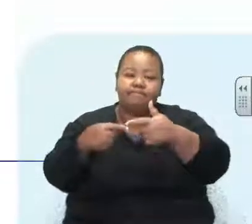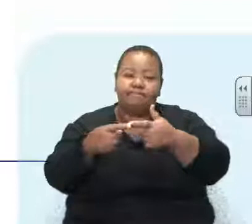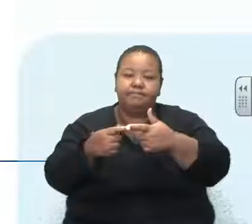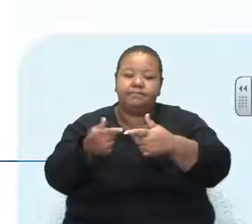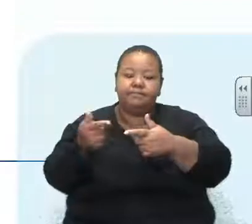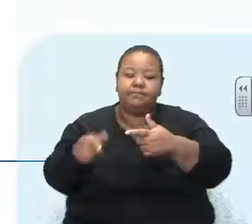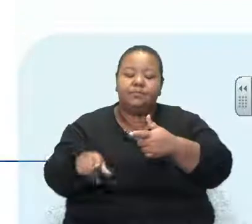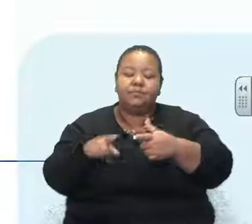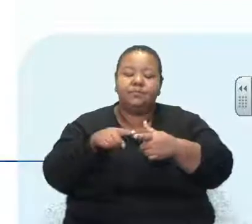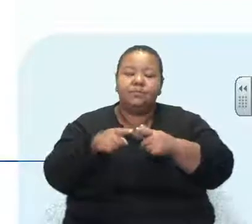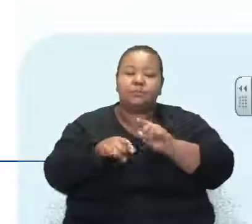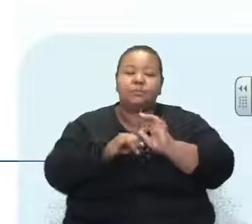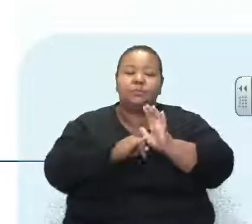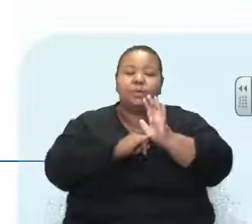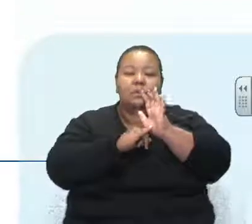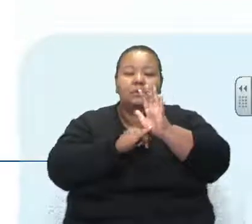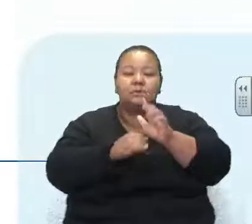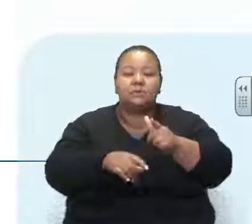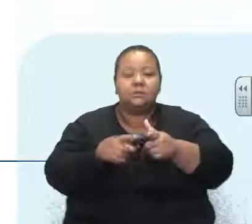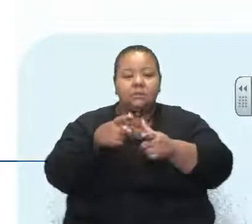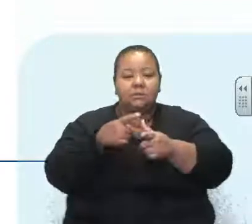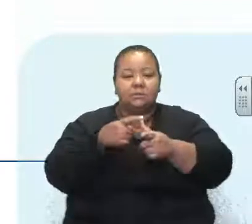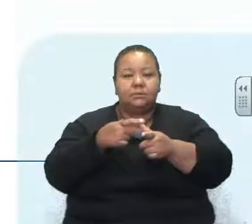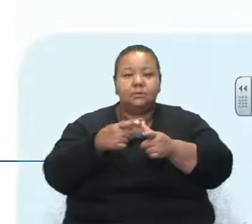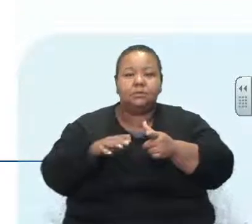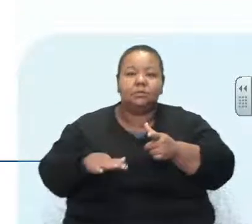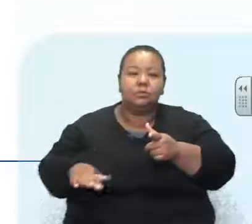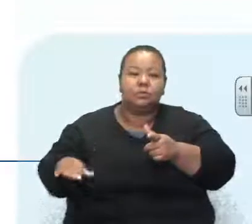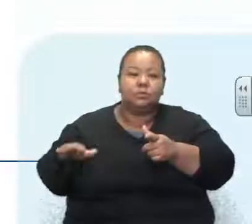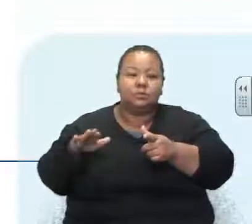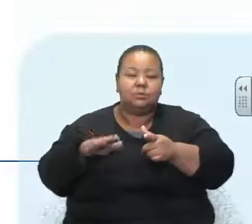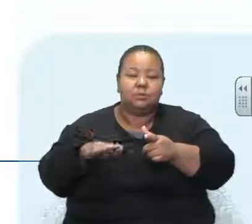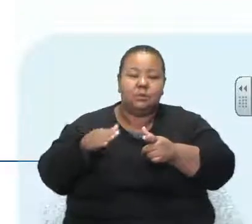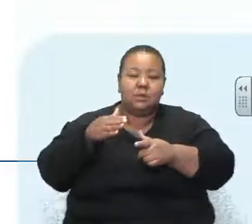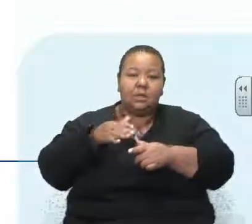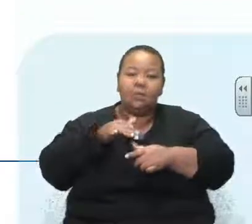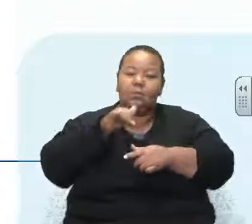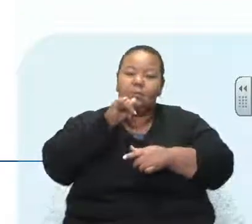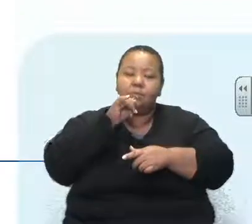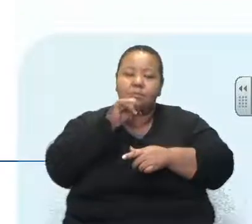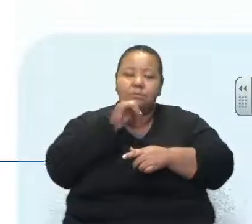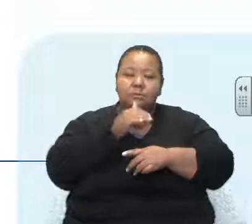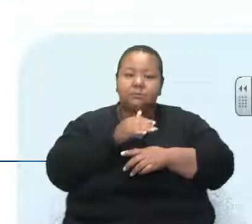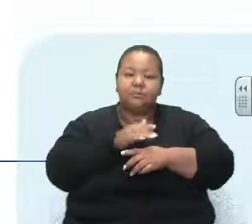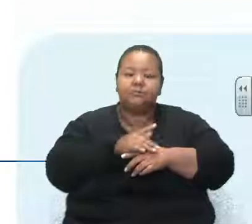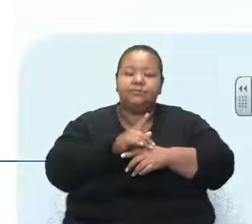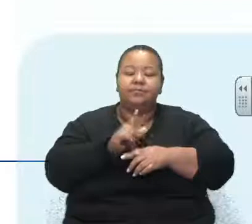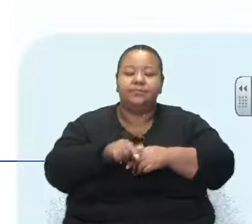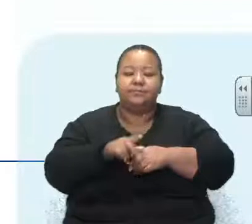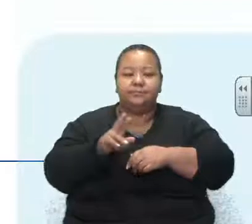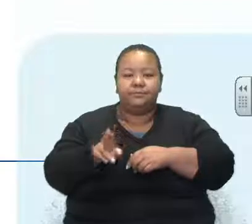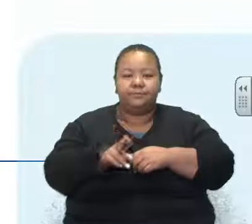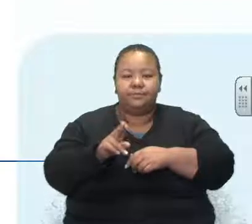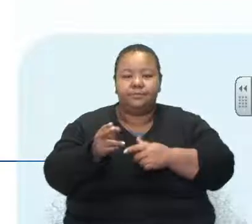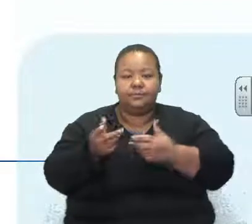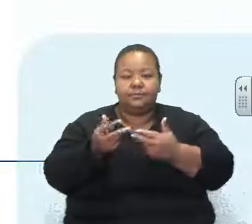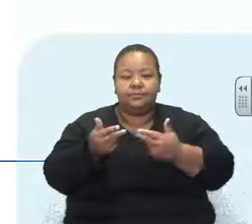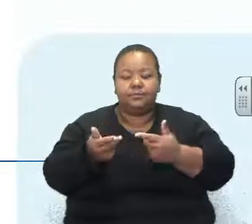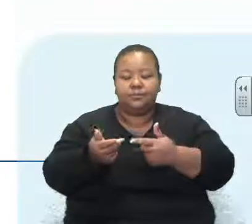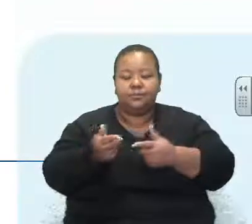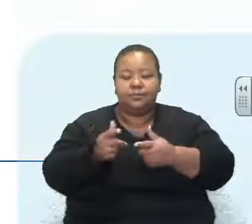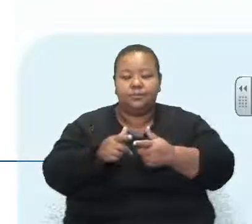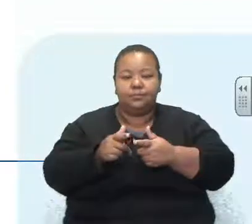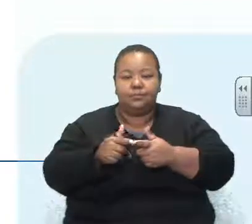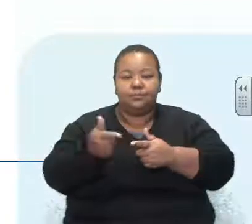de endividamento geral, ou seja, o tanto que a minha empresa está devendo ali, que ela está utilizando de recursos de